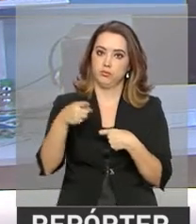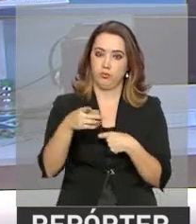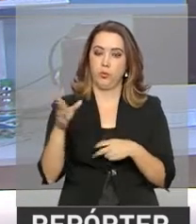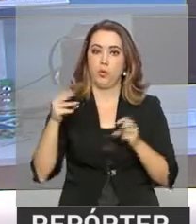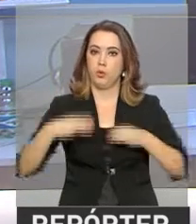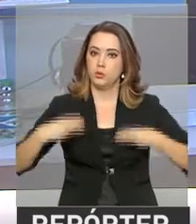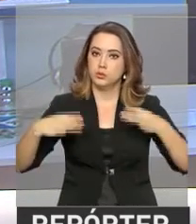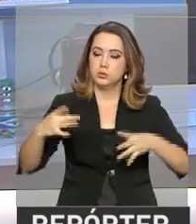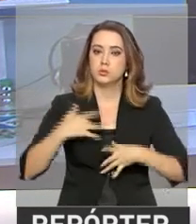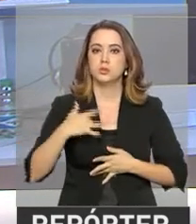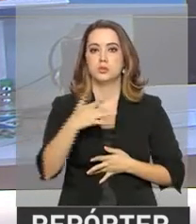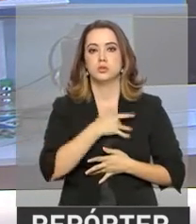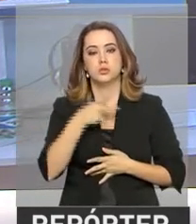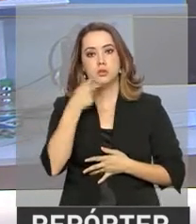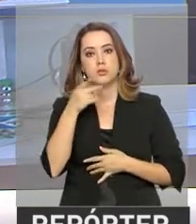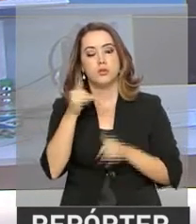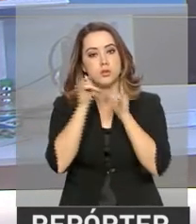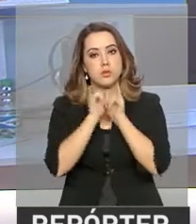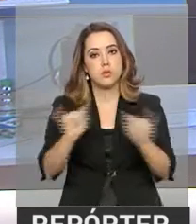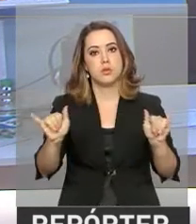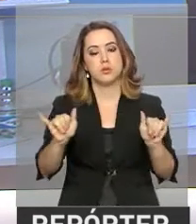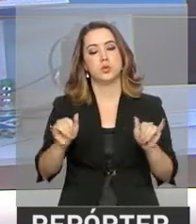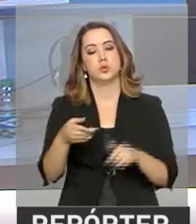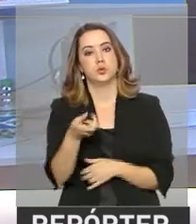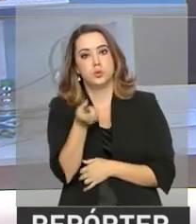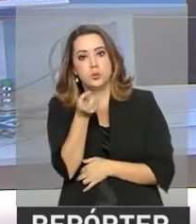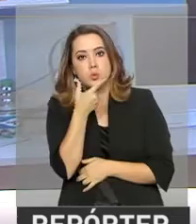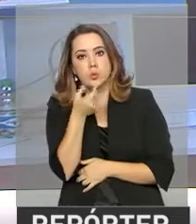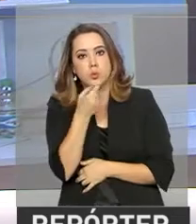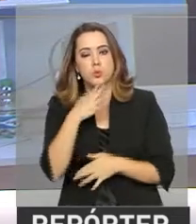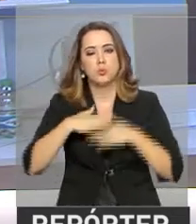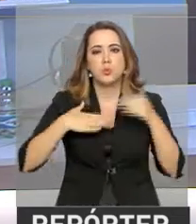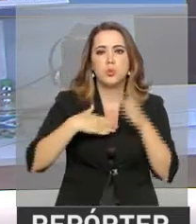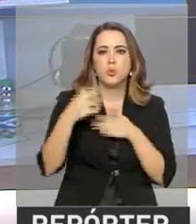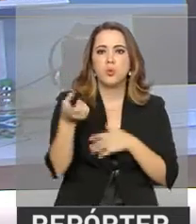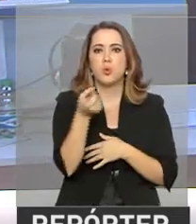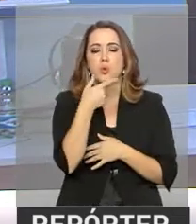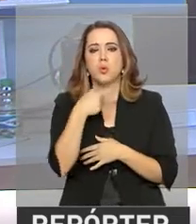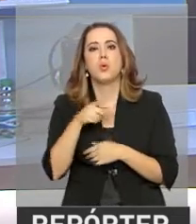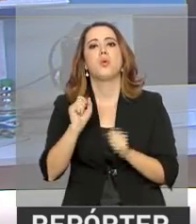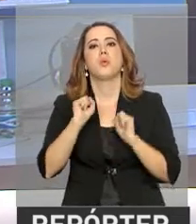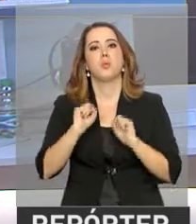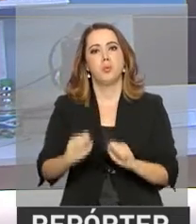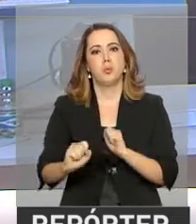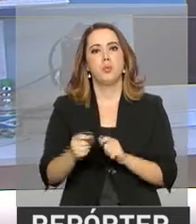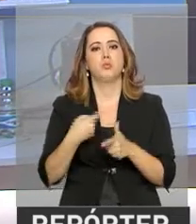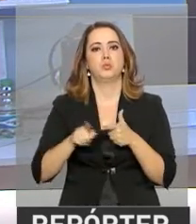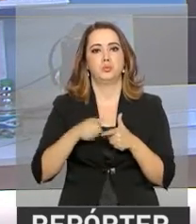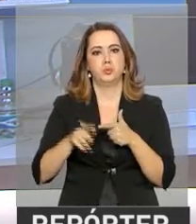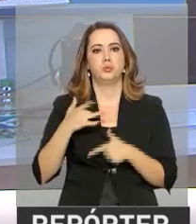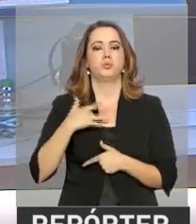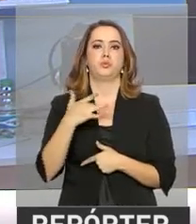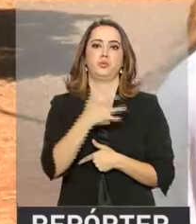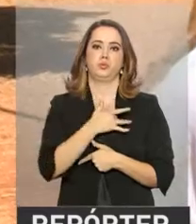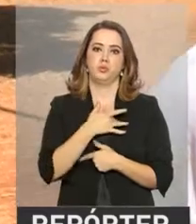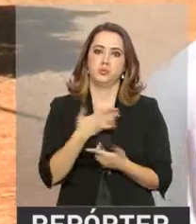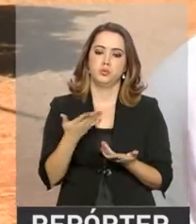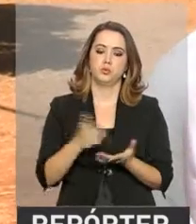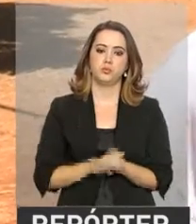para quem tem esse costume tomar qualquer medicamento sem orientação profissional pode trazer riscos à saúde